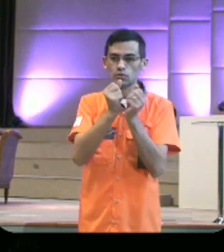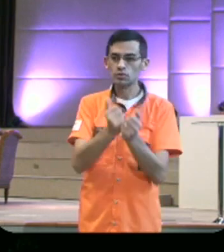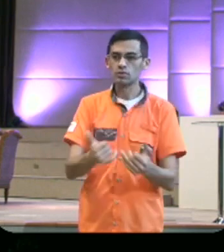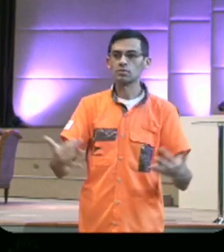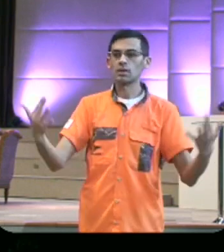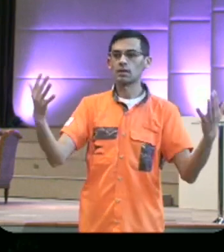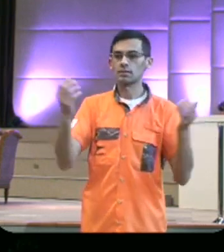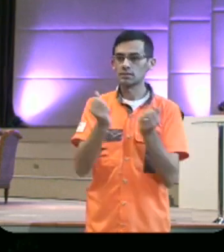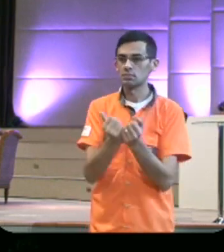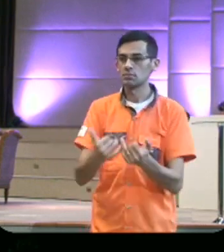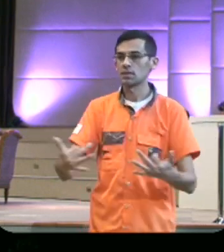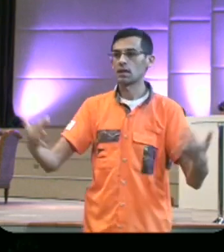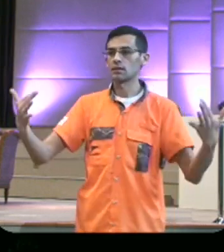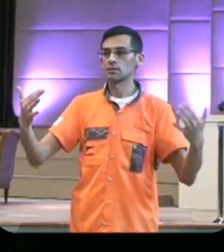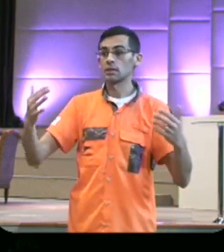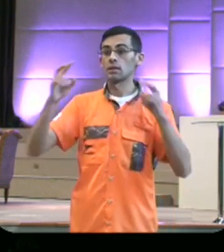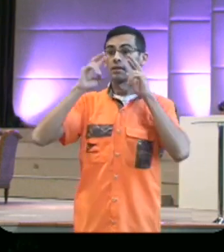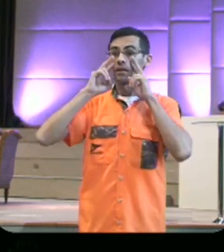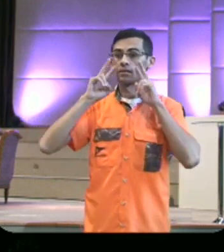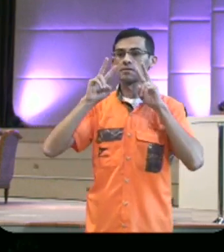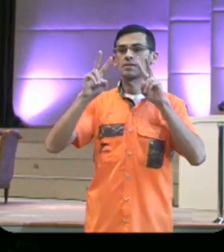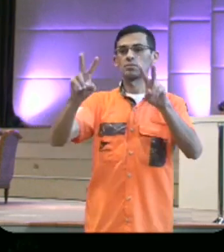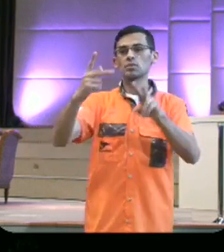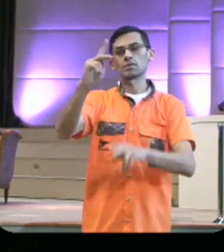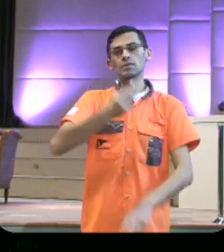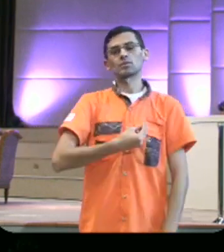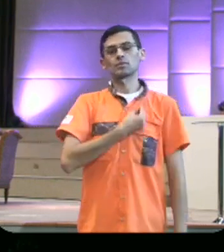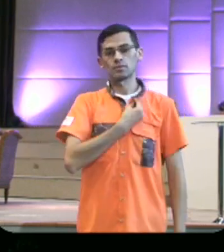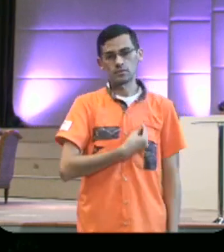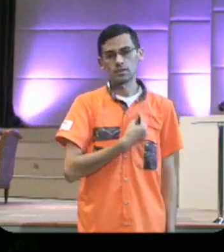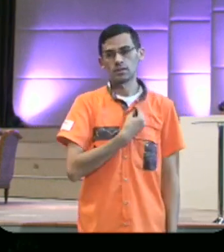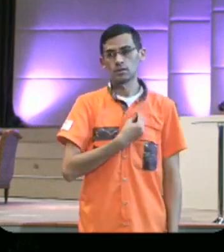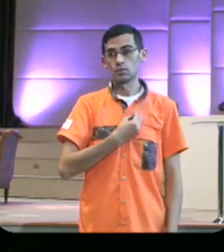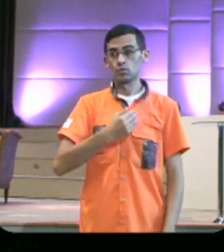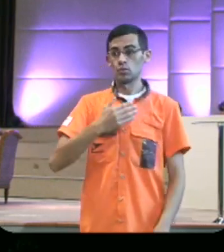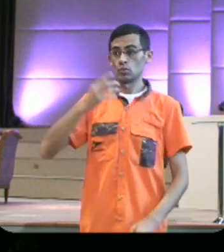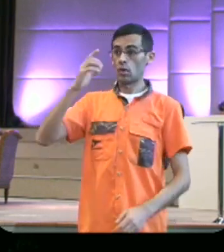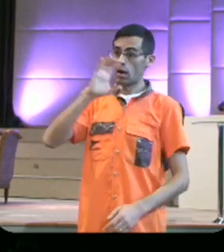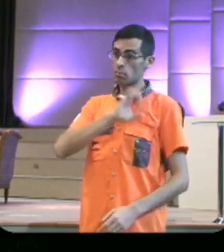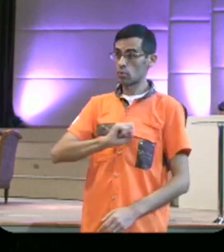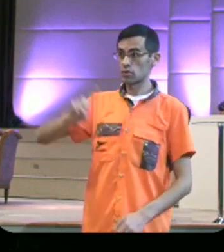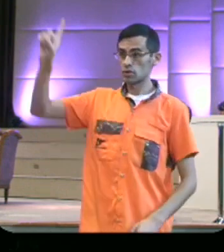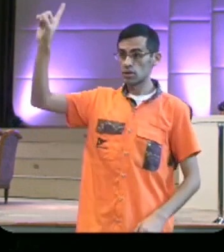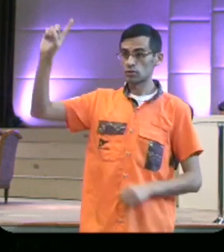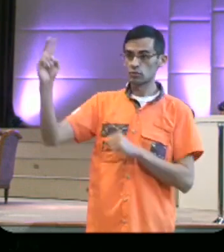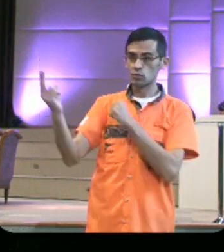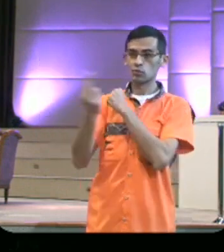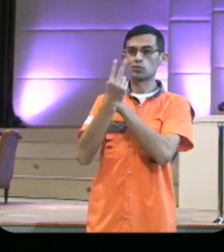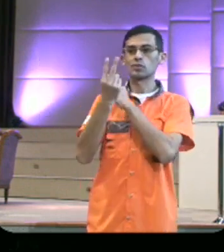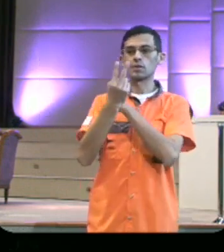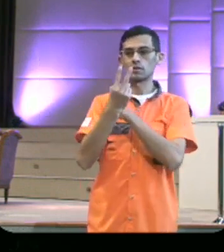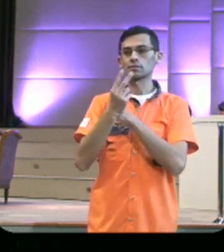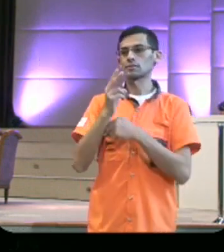ações minhas são um testemunho na tua vida do meu amor e do meu cuidado por